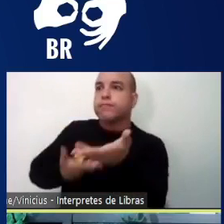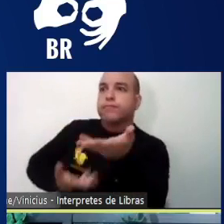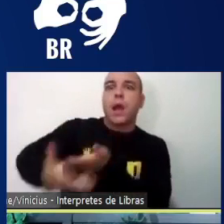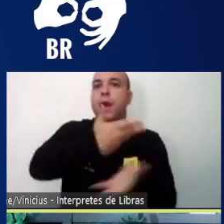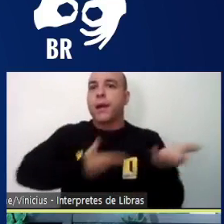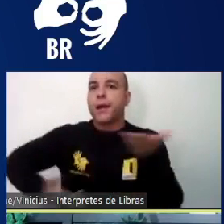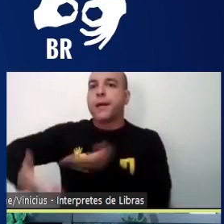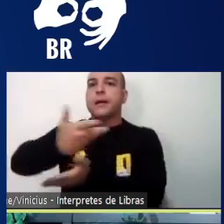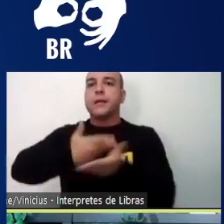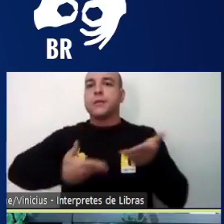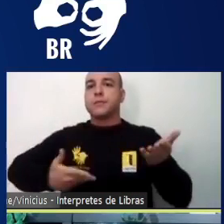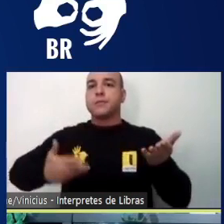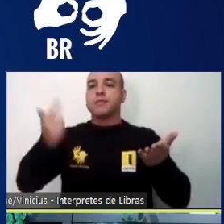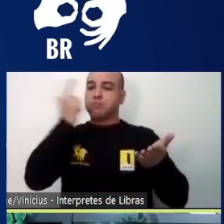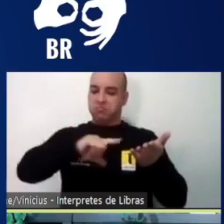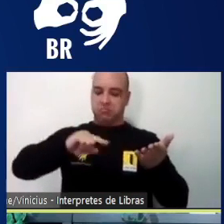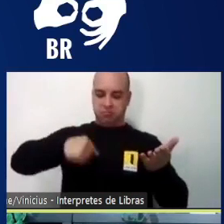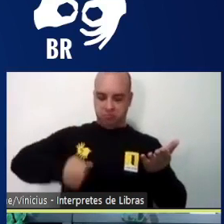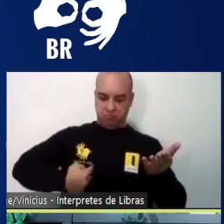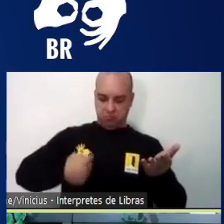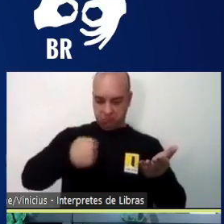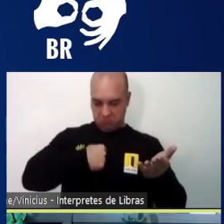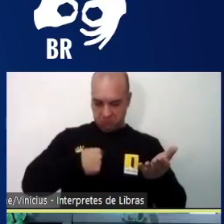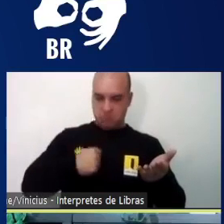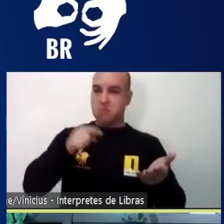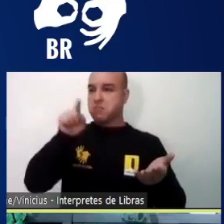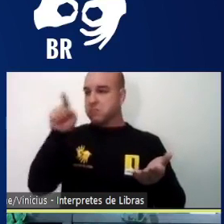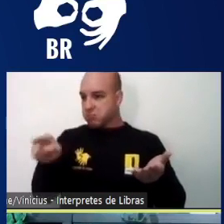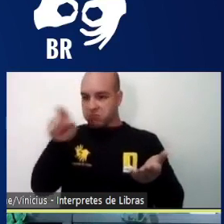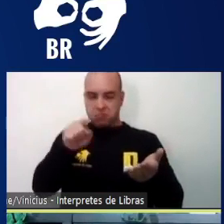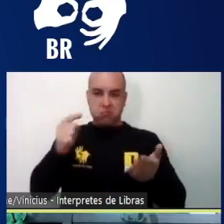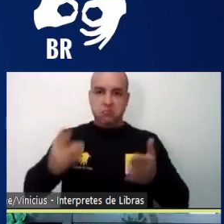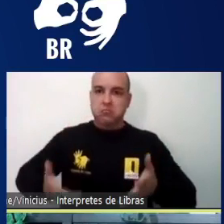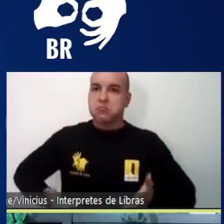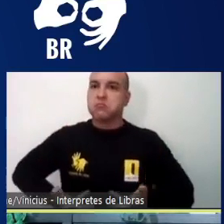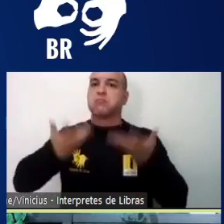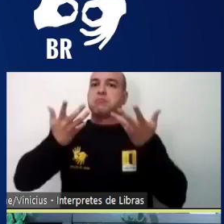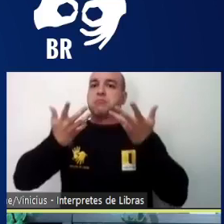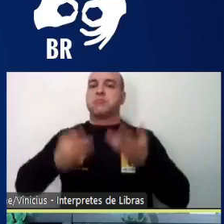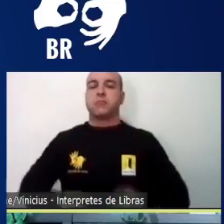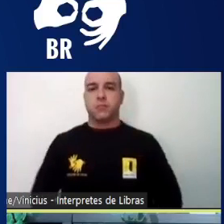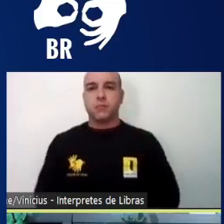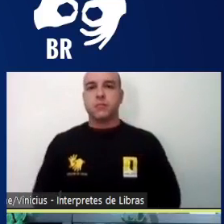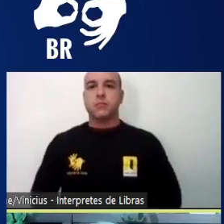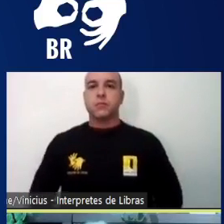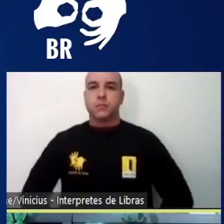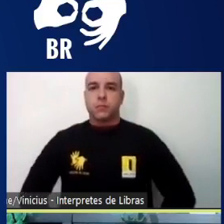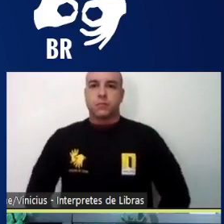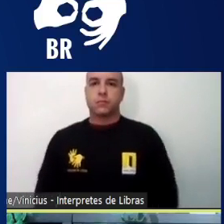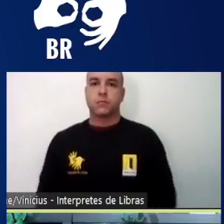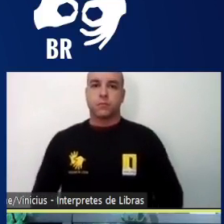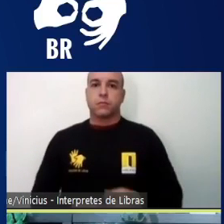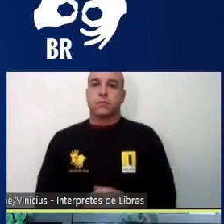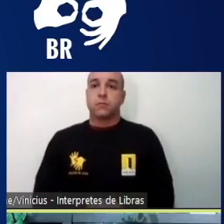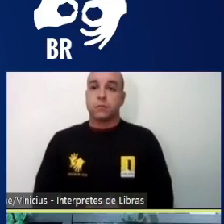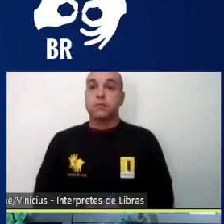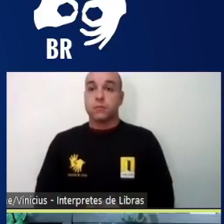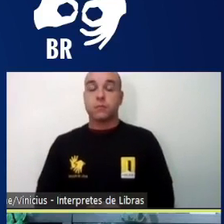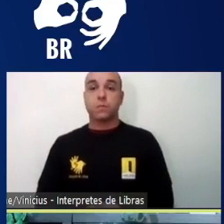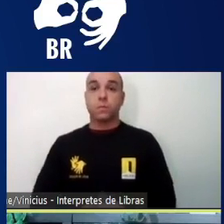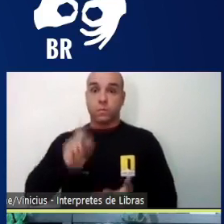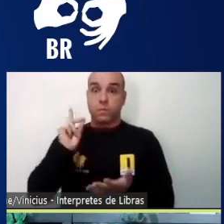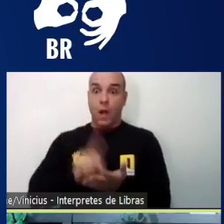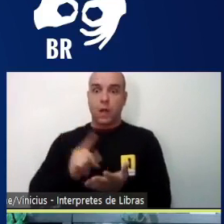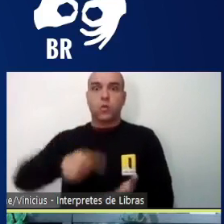E eu acho que esse é um dos mais profundos e legítimos e substanciais anseios.